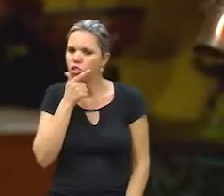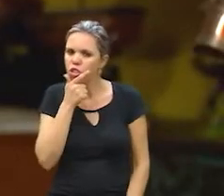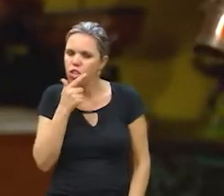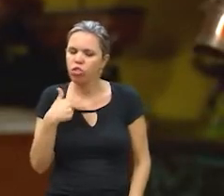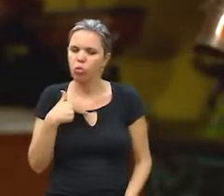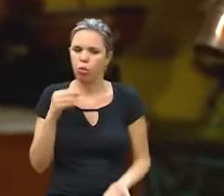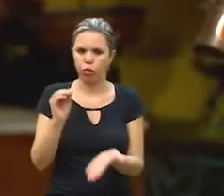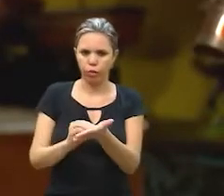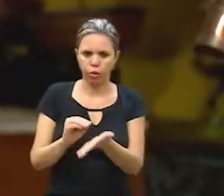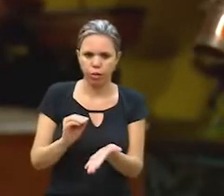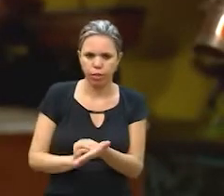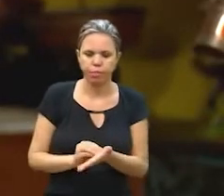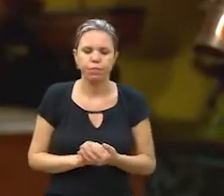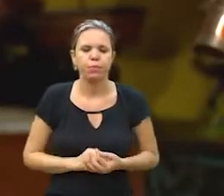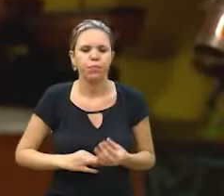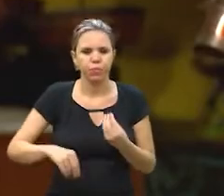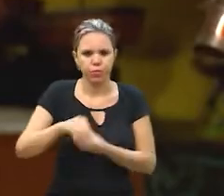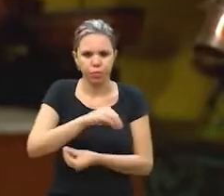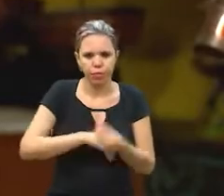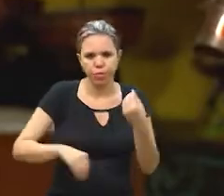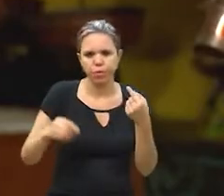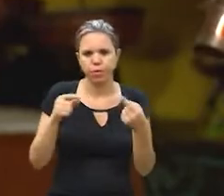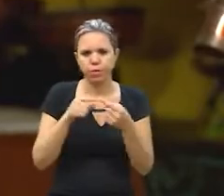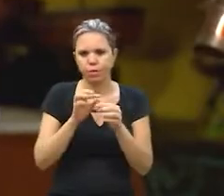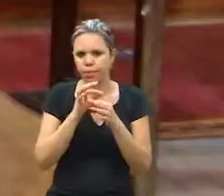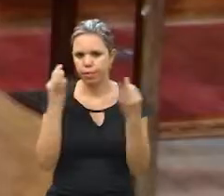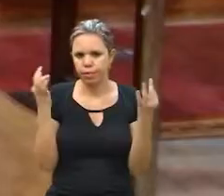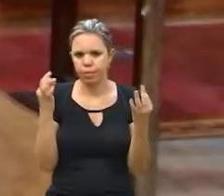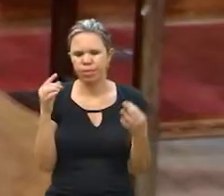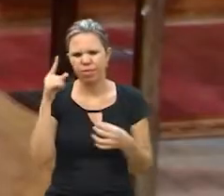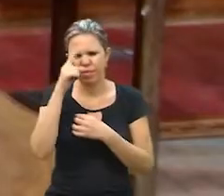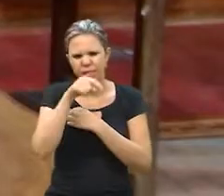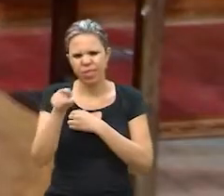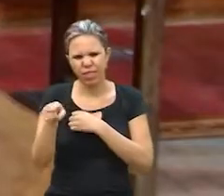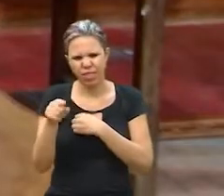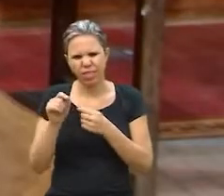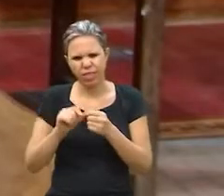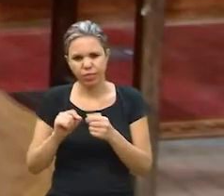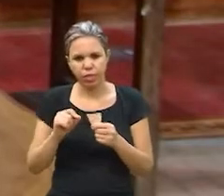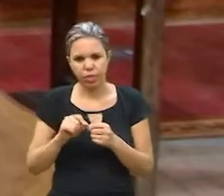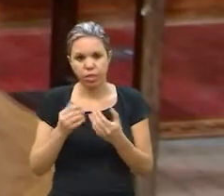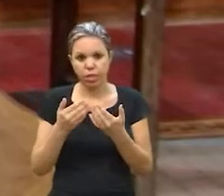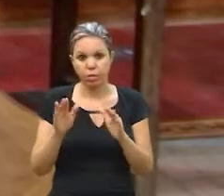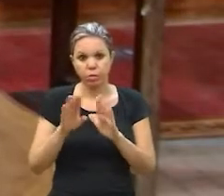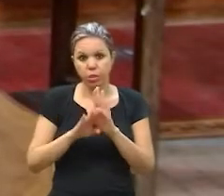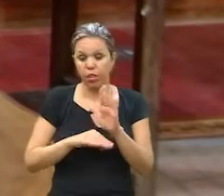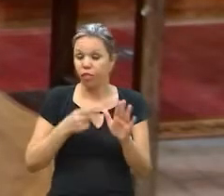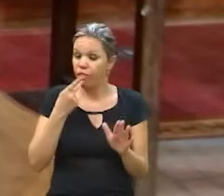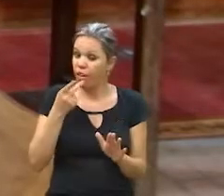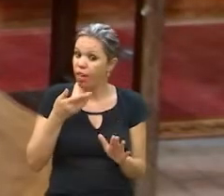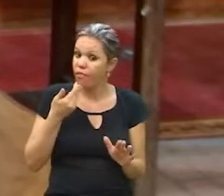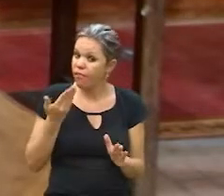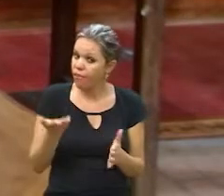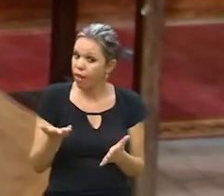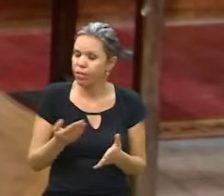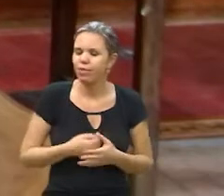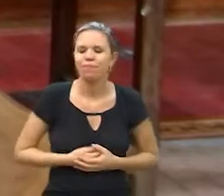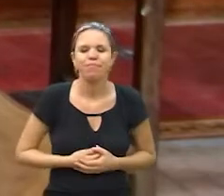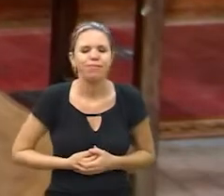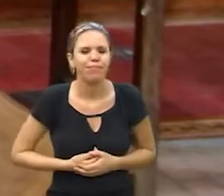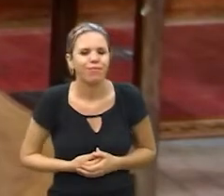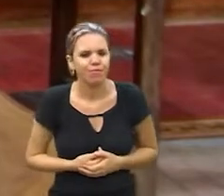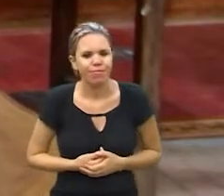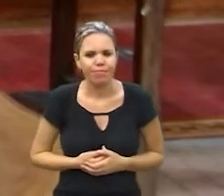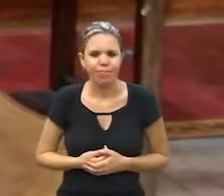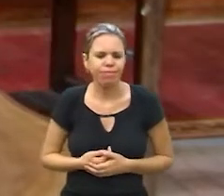né? Aham. E virou uma mistura espetacular. E é difícil de fazer? Ó, eu abri o programa falando que era fácil, hein? É bem facinho, bem